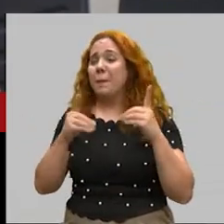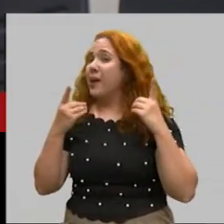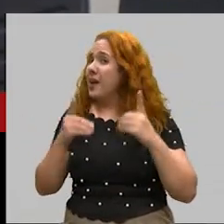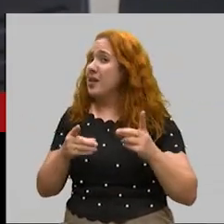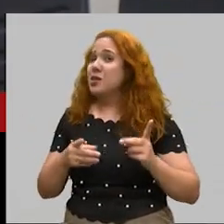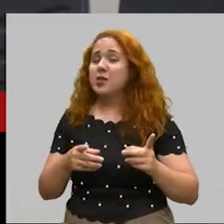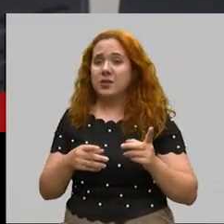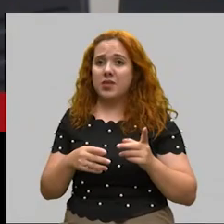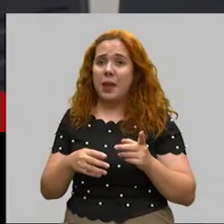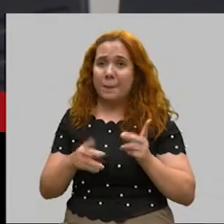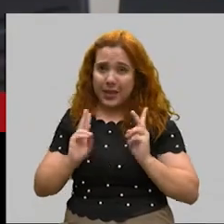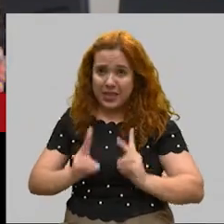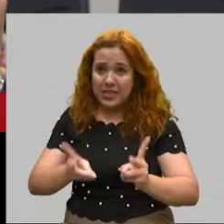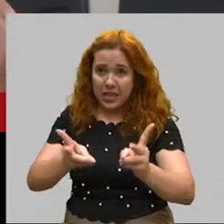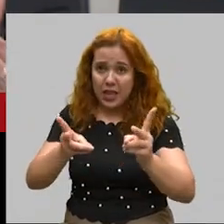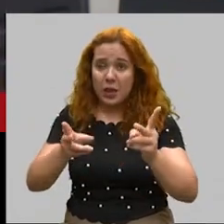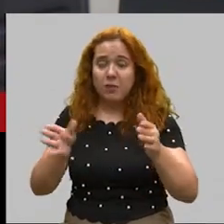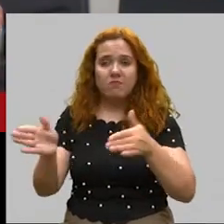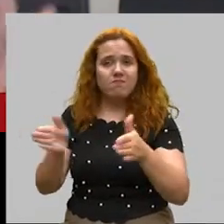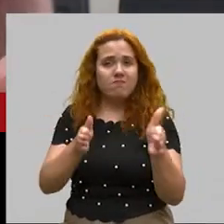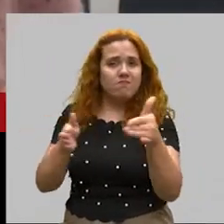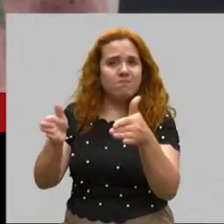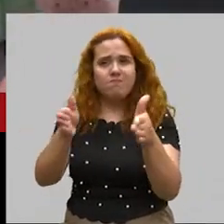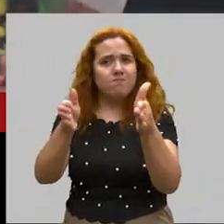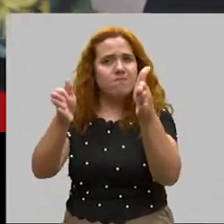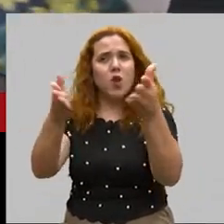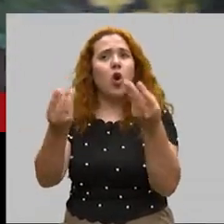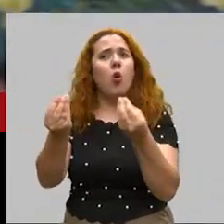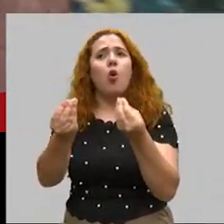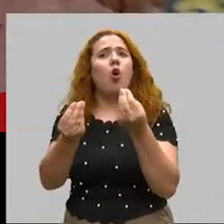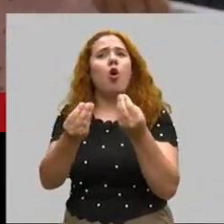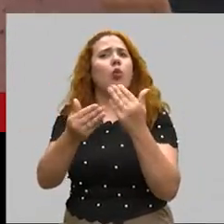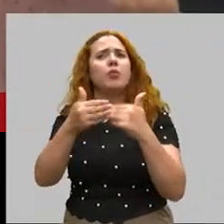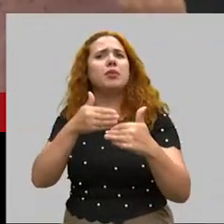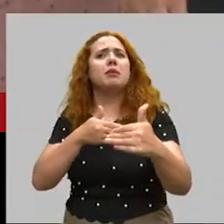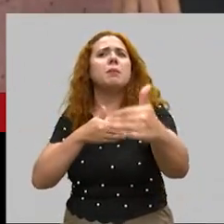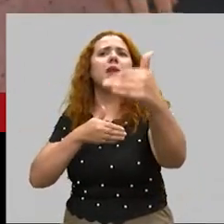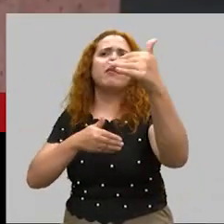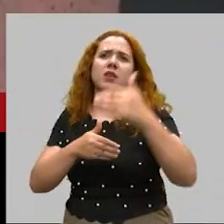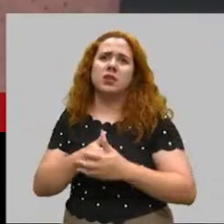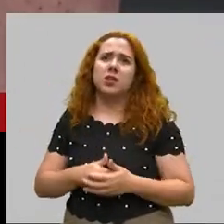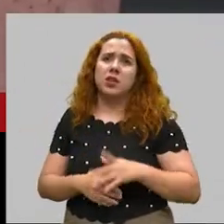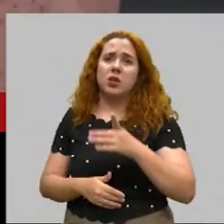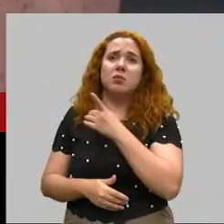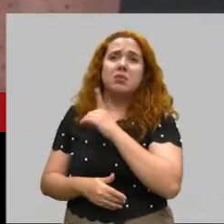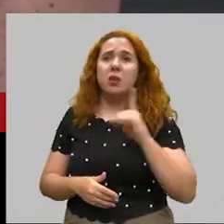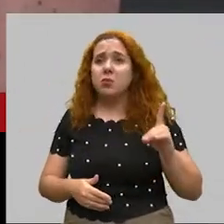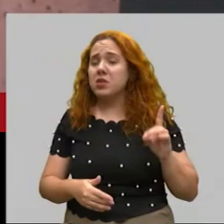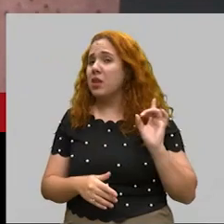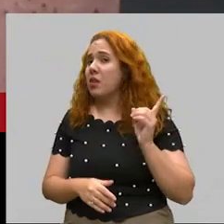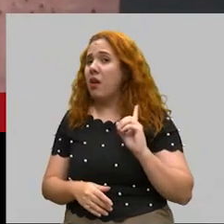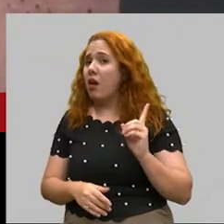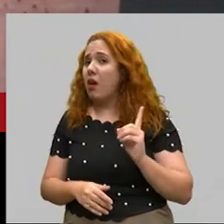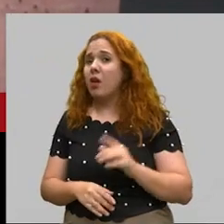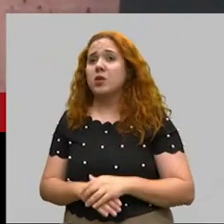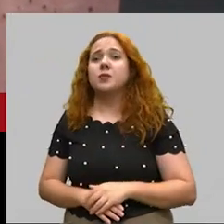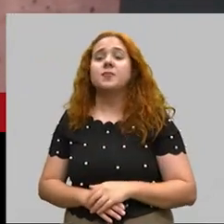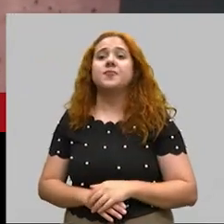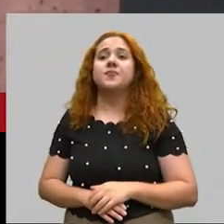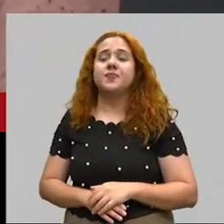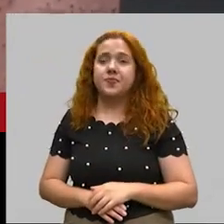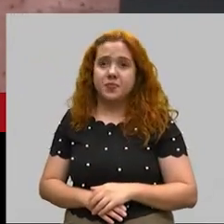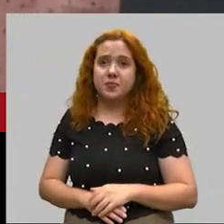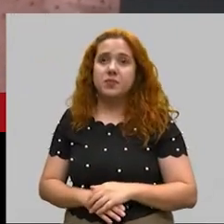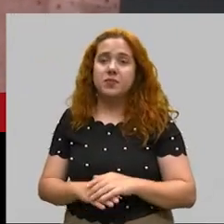um Marco não é que vão guiar o trabalho daqui para frente não só pros paraa deputada e pro Deputado que estão aqui mas pra